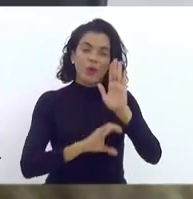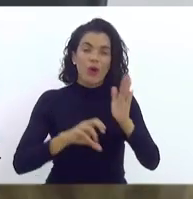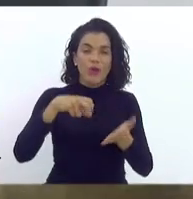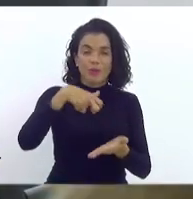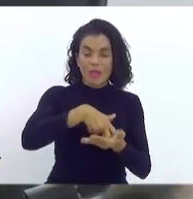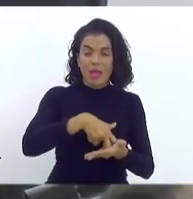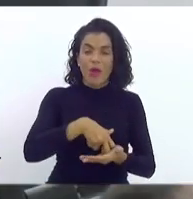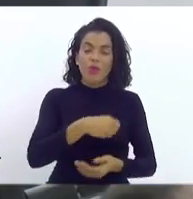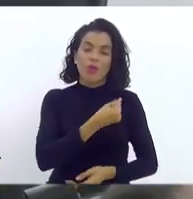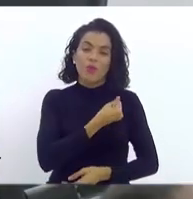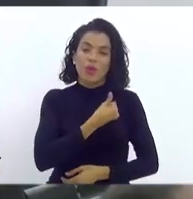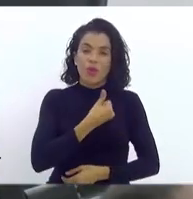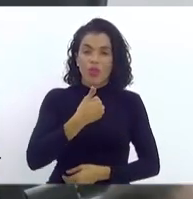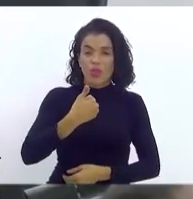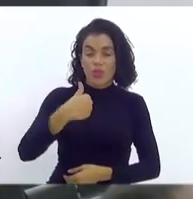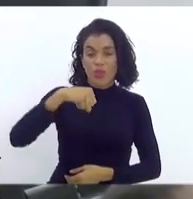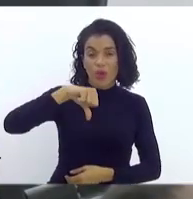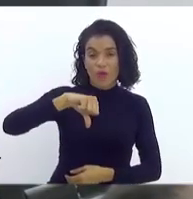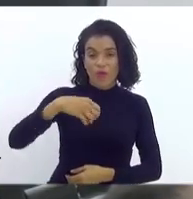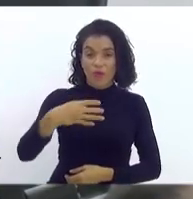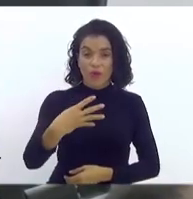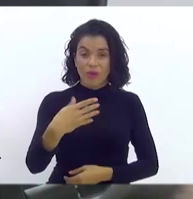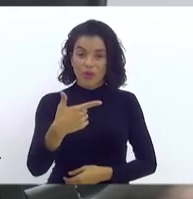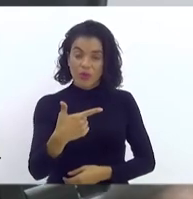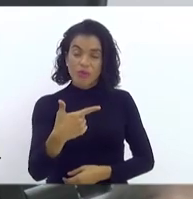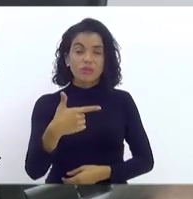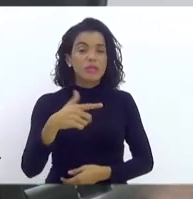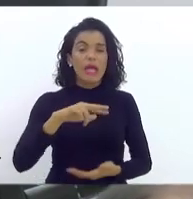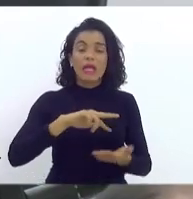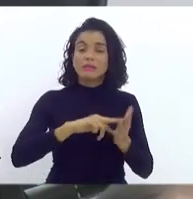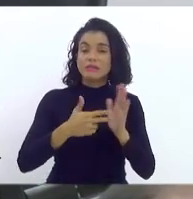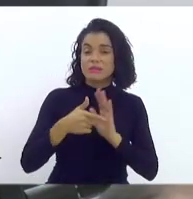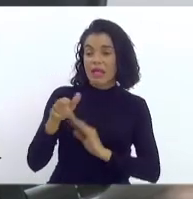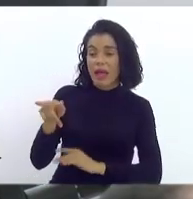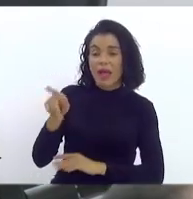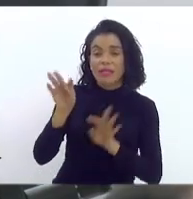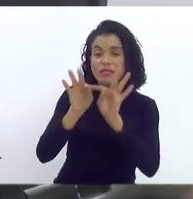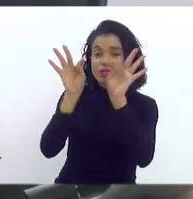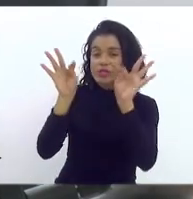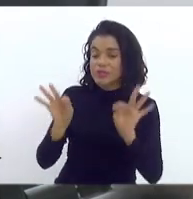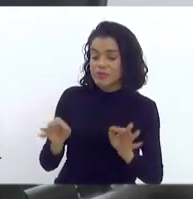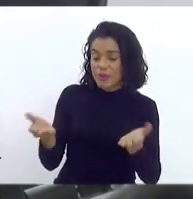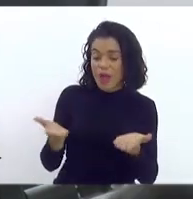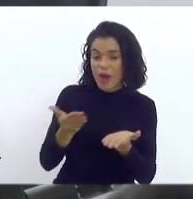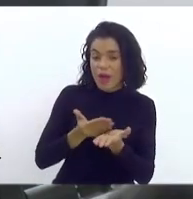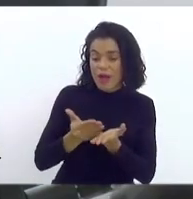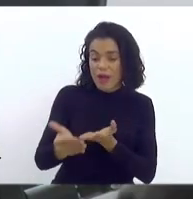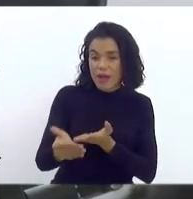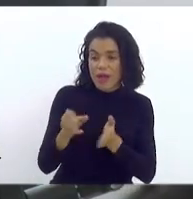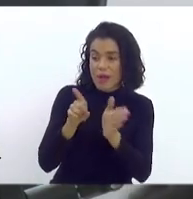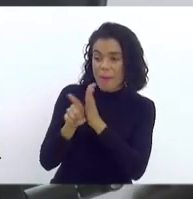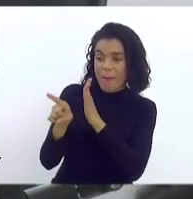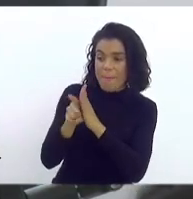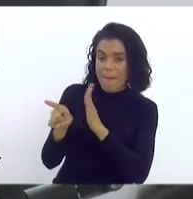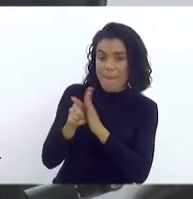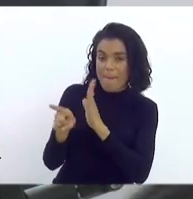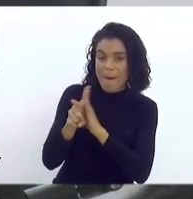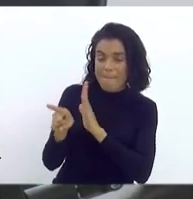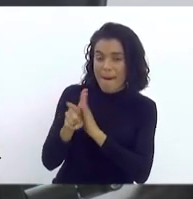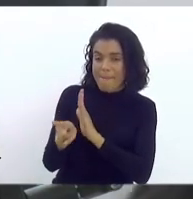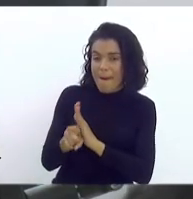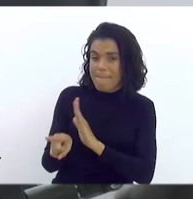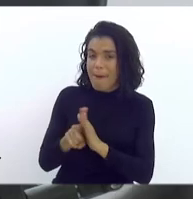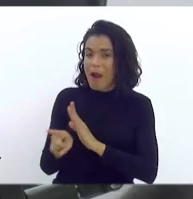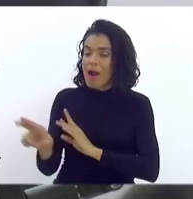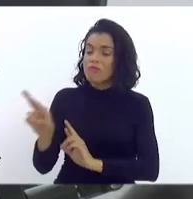342, ela vem na condição de testemunha, portanto, a partir de agora que serão feitas as perguntas e